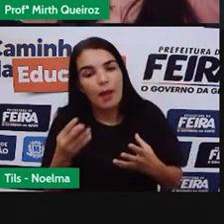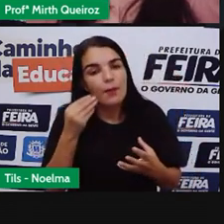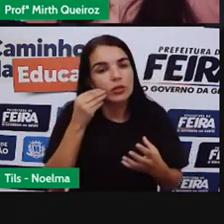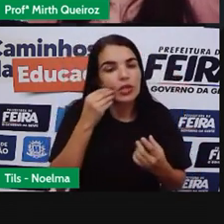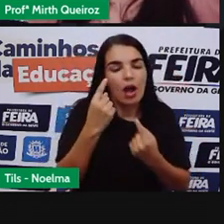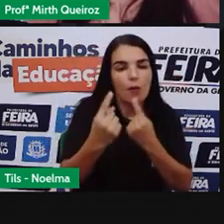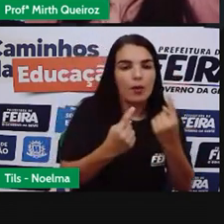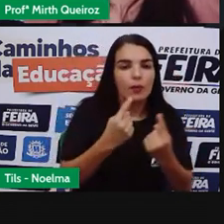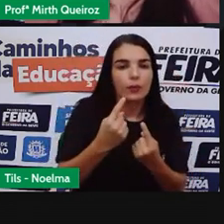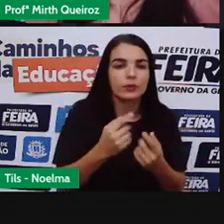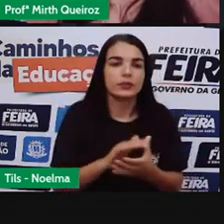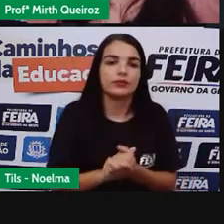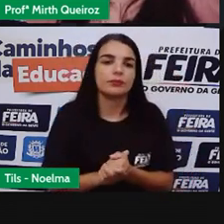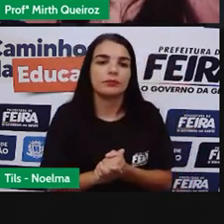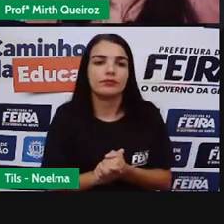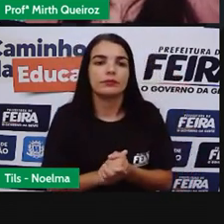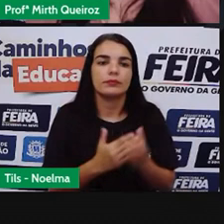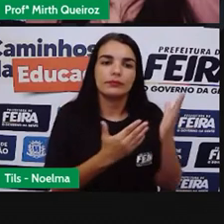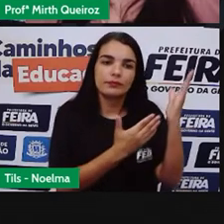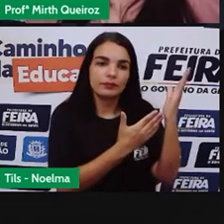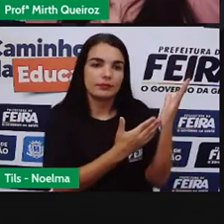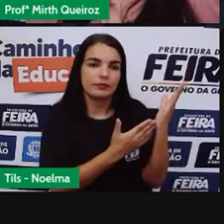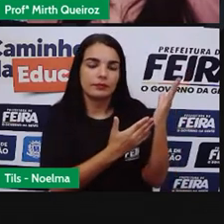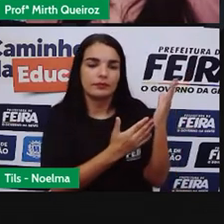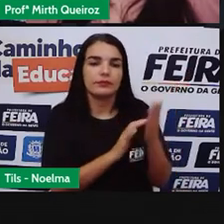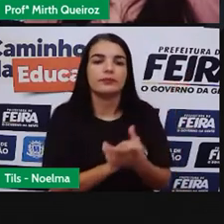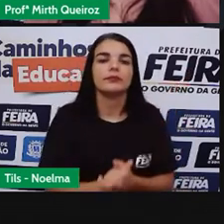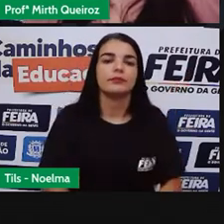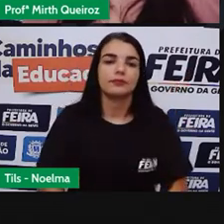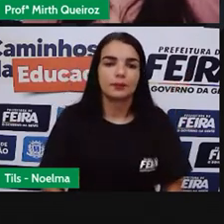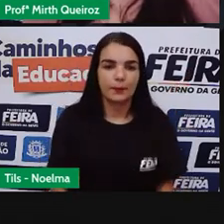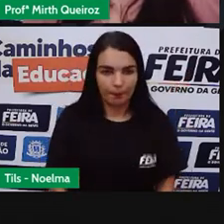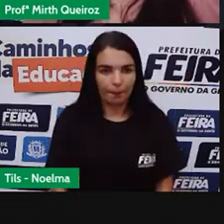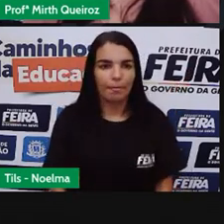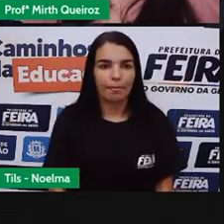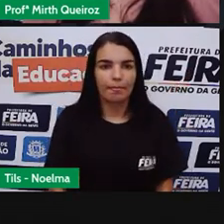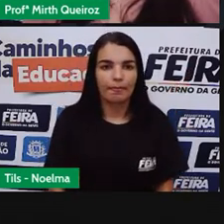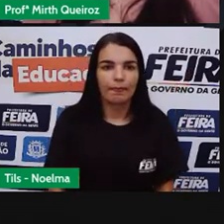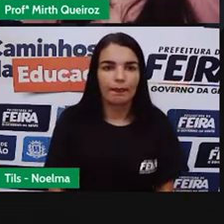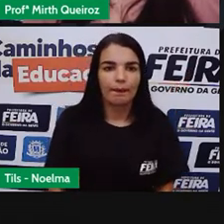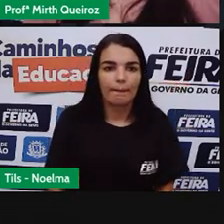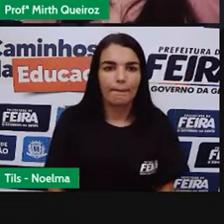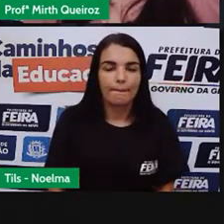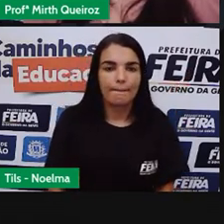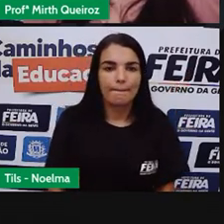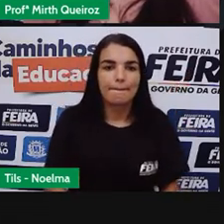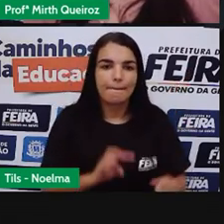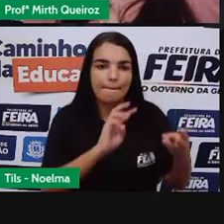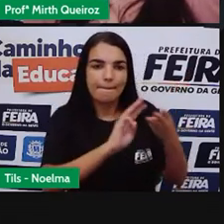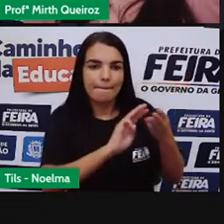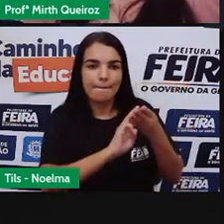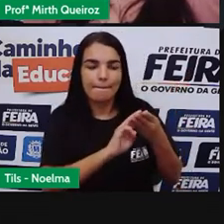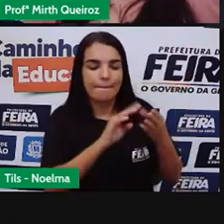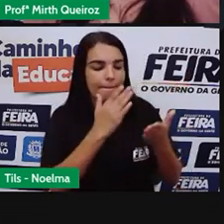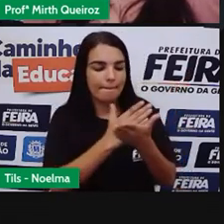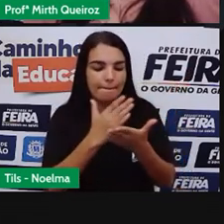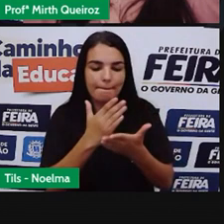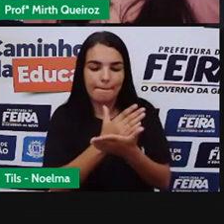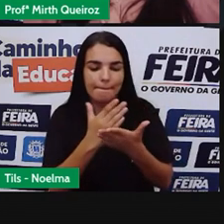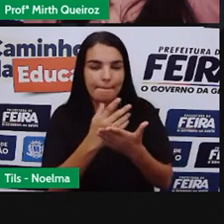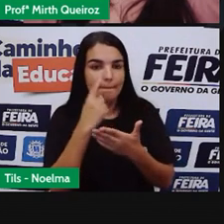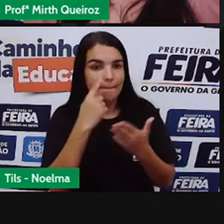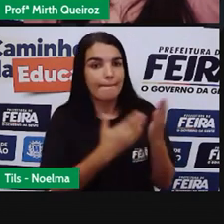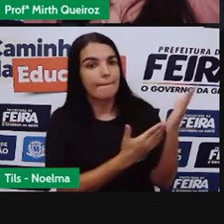e aí a gente pode colocar o ponto e vírgula aí para a gente separar. A matemática se divide em